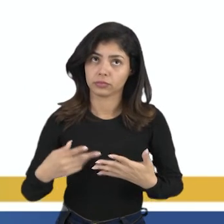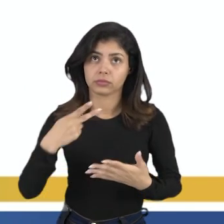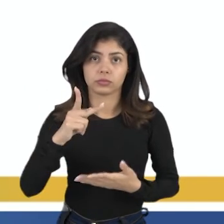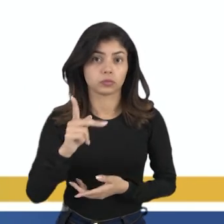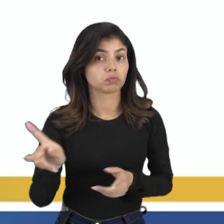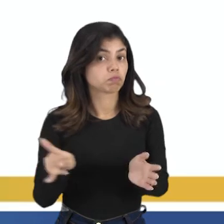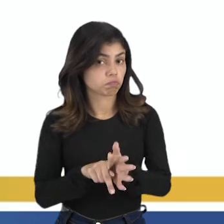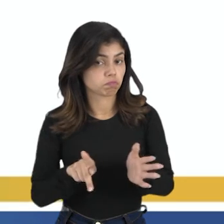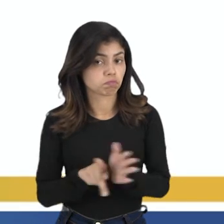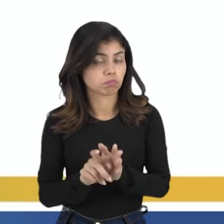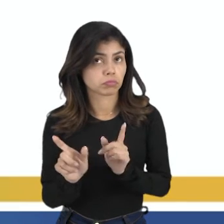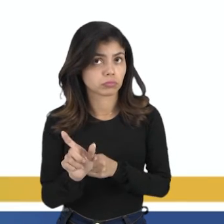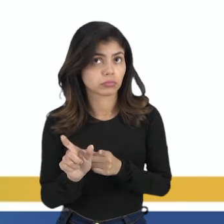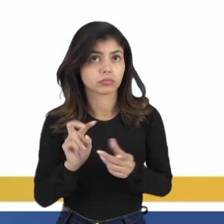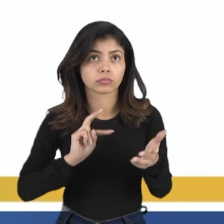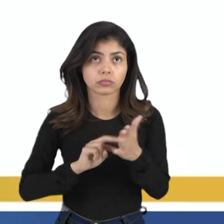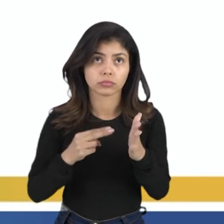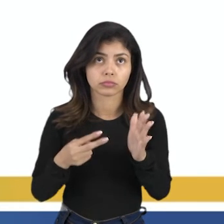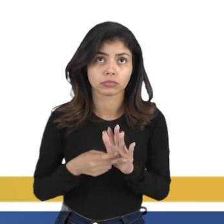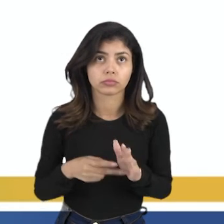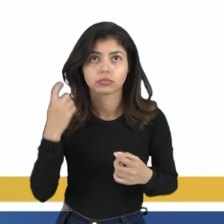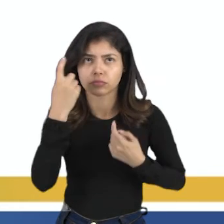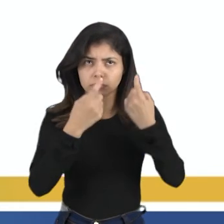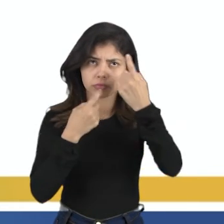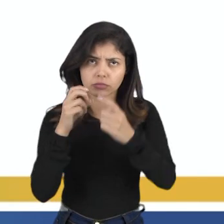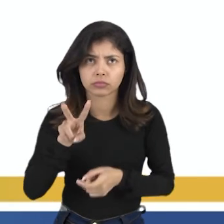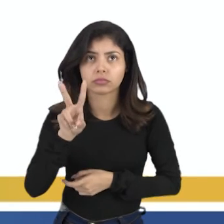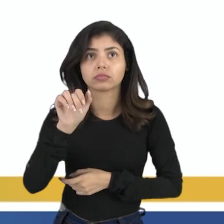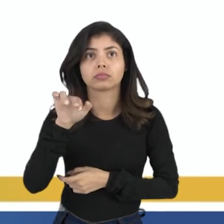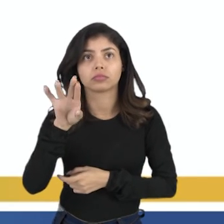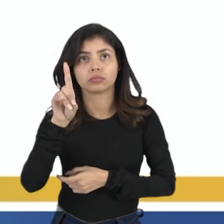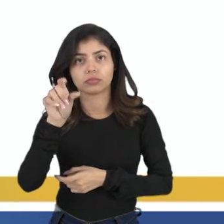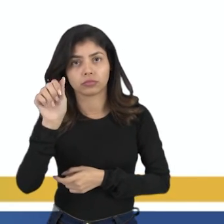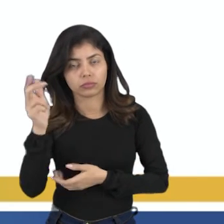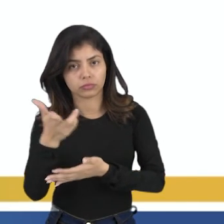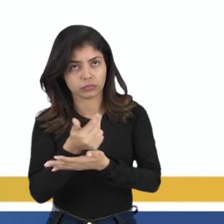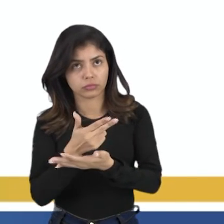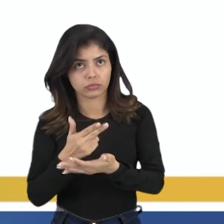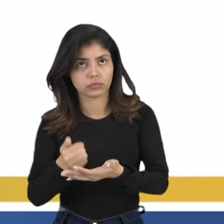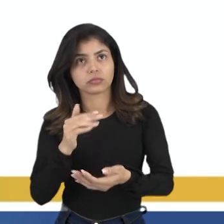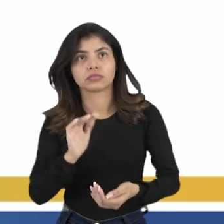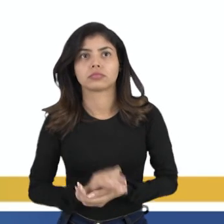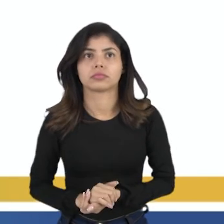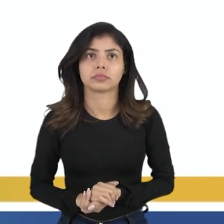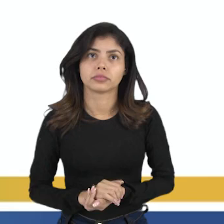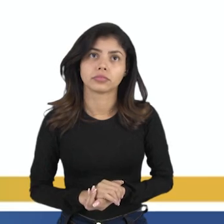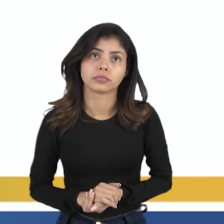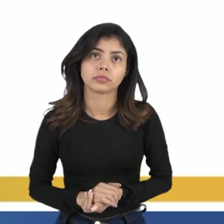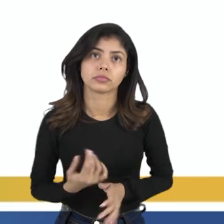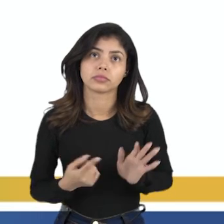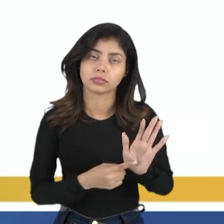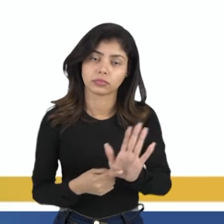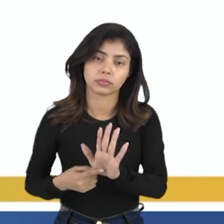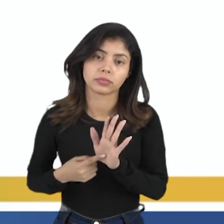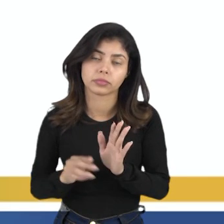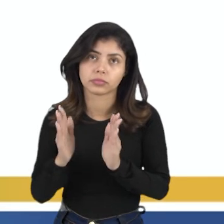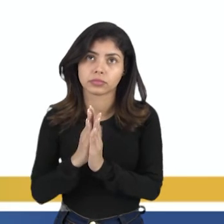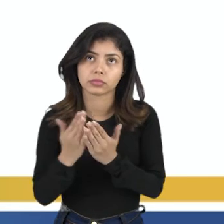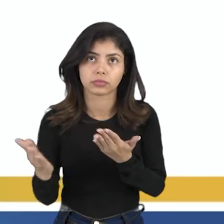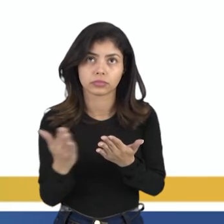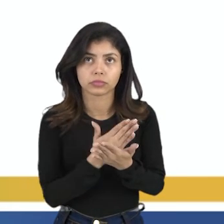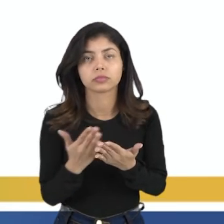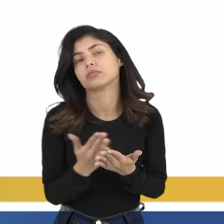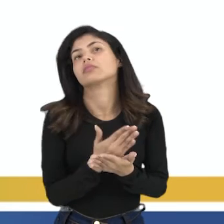vai explicar com as suas palavras o que significa a expressão vanguardas artísticas. Terceiro, você